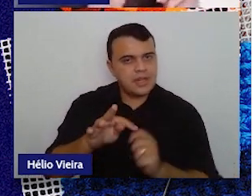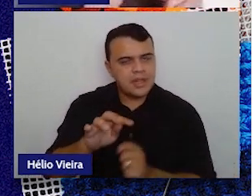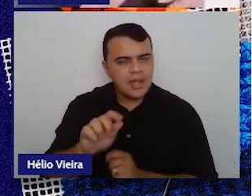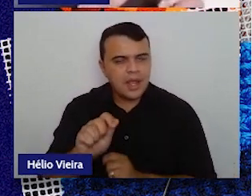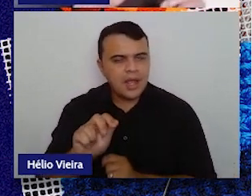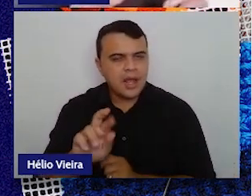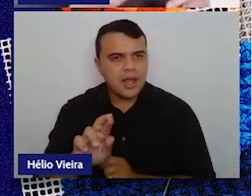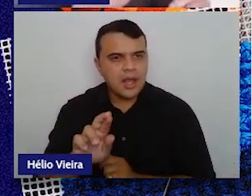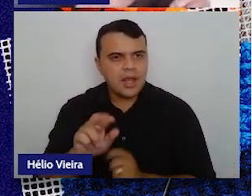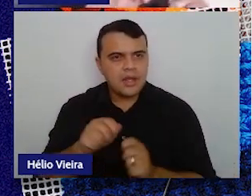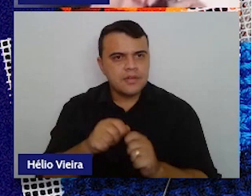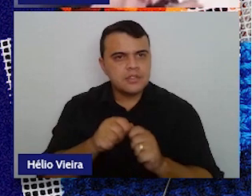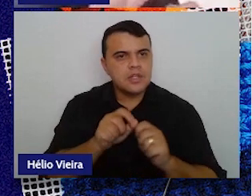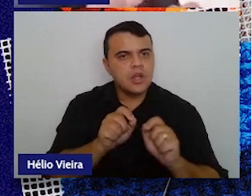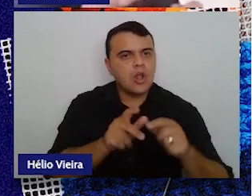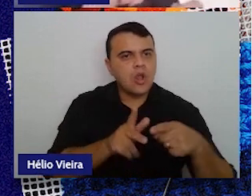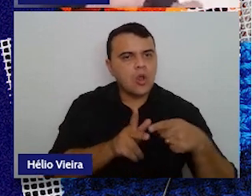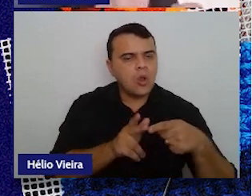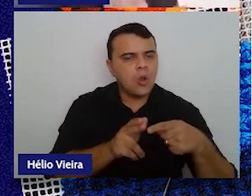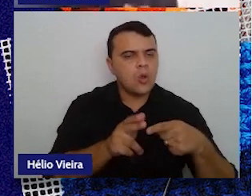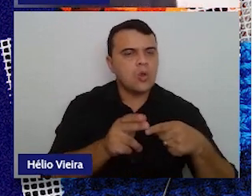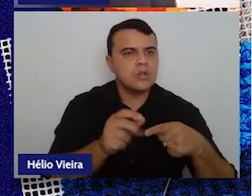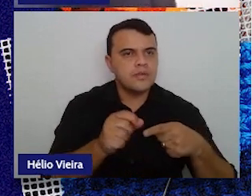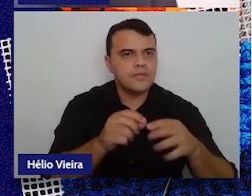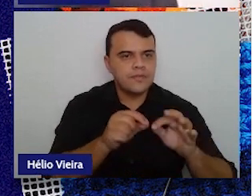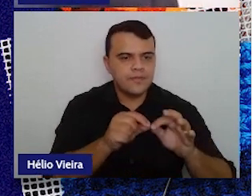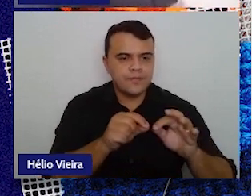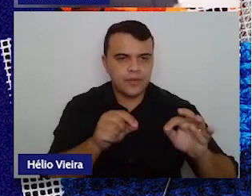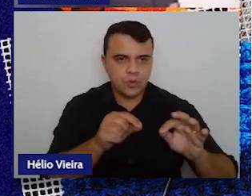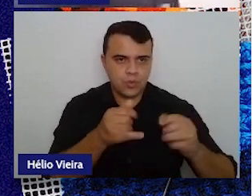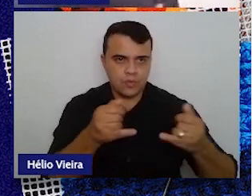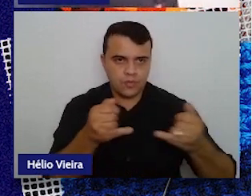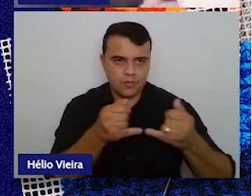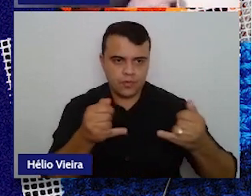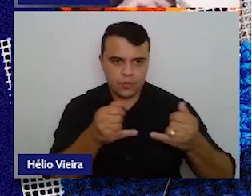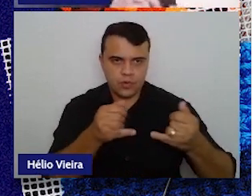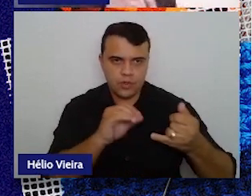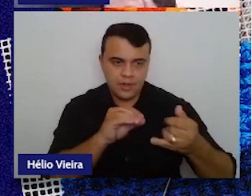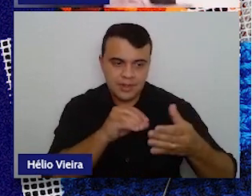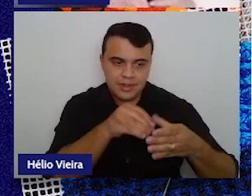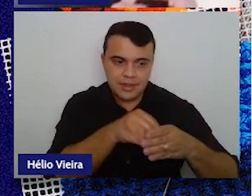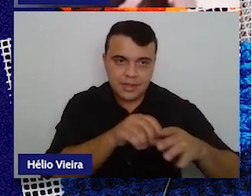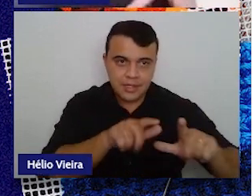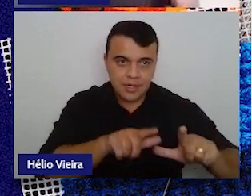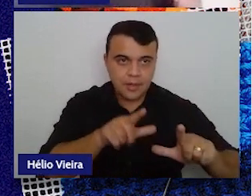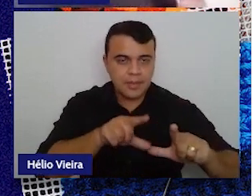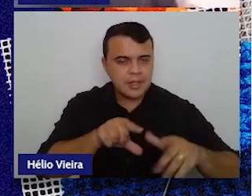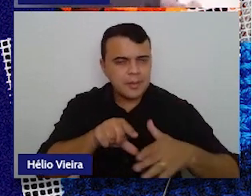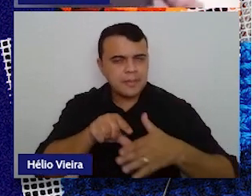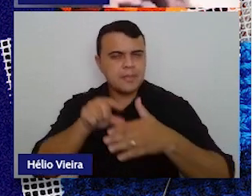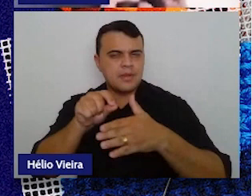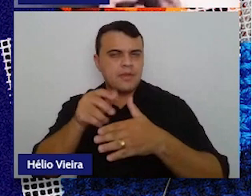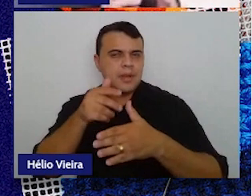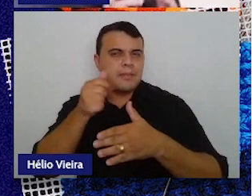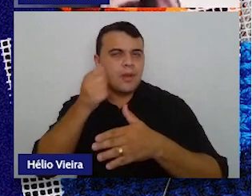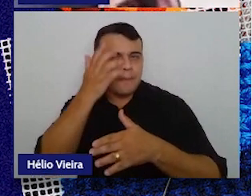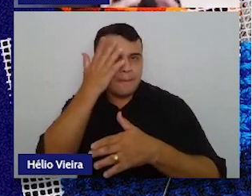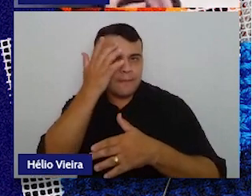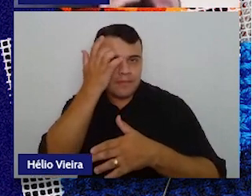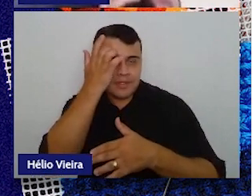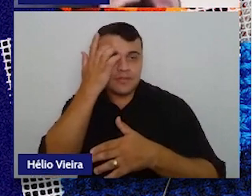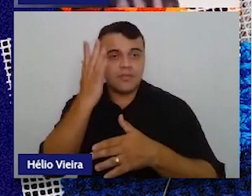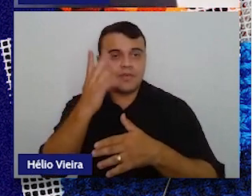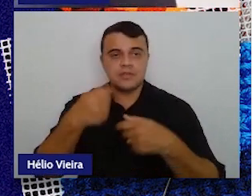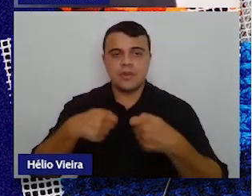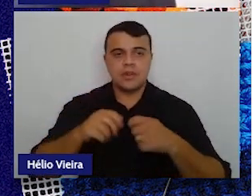os cortezinhos em que o fio vai encaixar nesse cartão, mas eu preferi de uma maneira mais prática, que não precisa